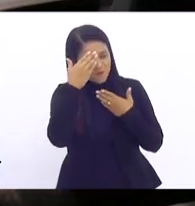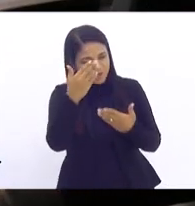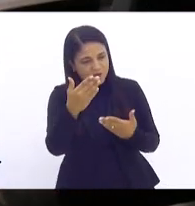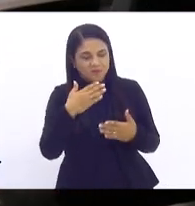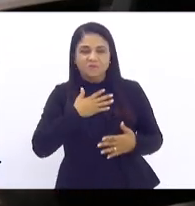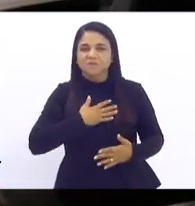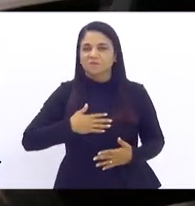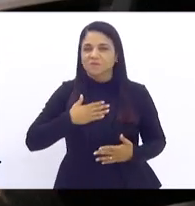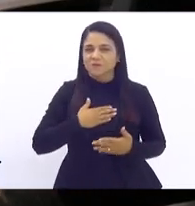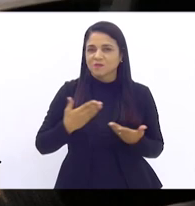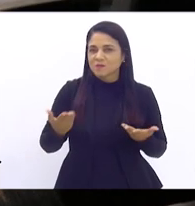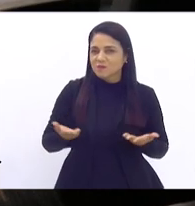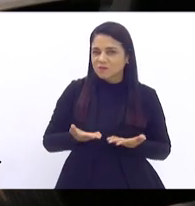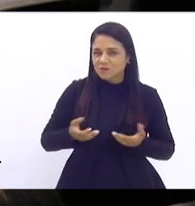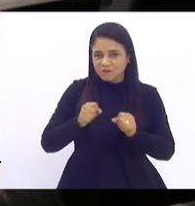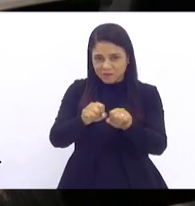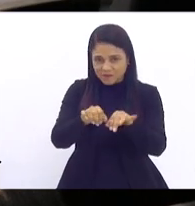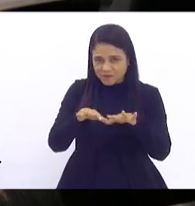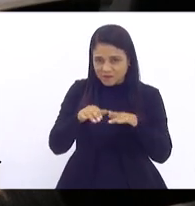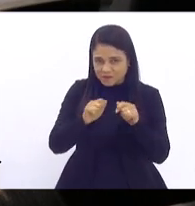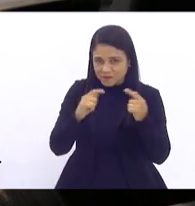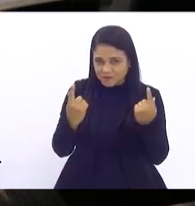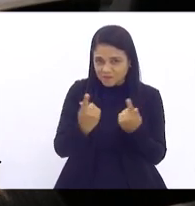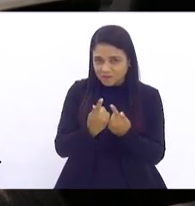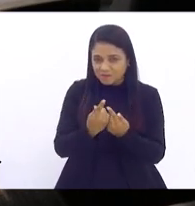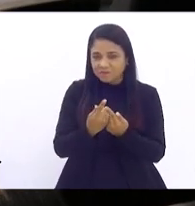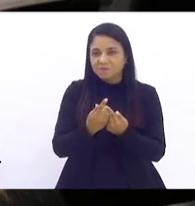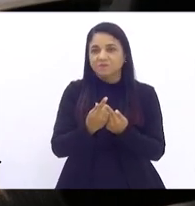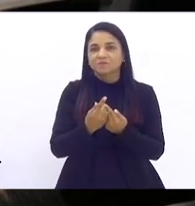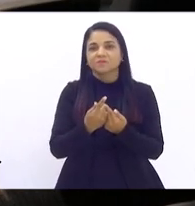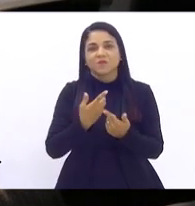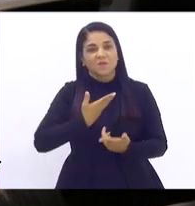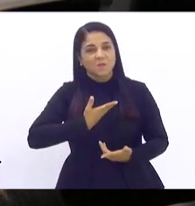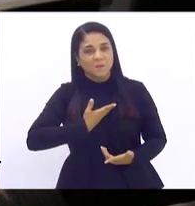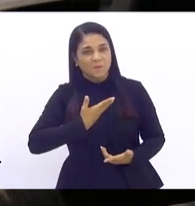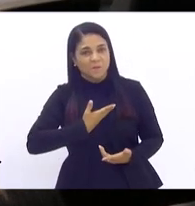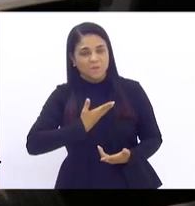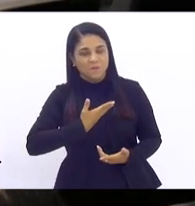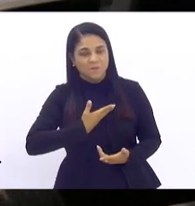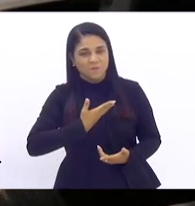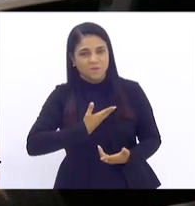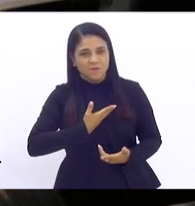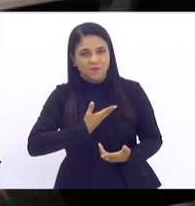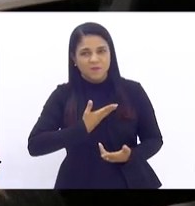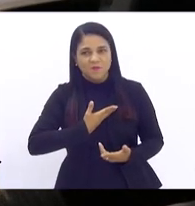com vocês na Assembleia ao lado do amigo e